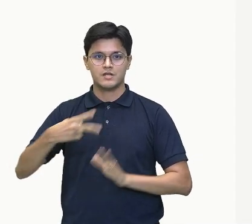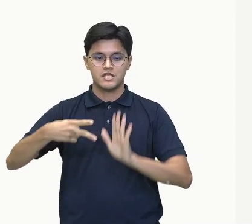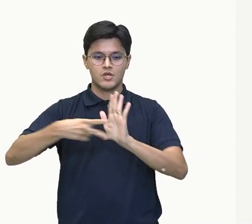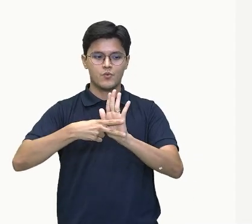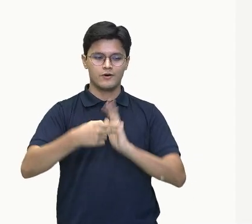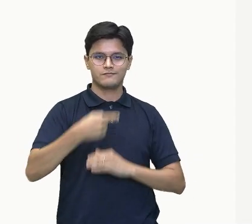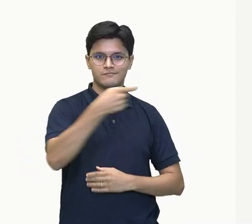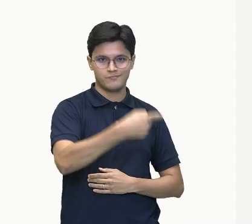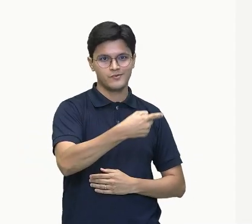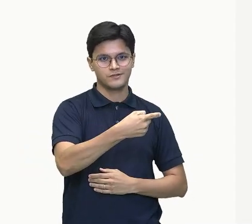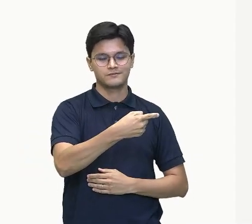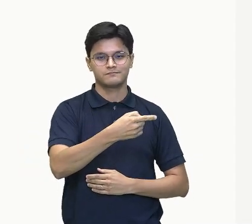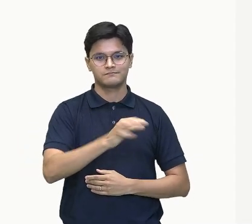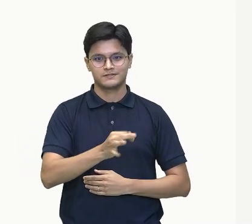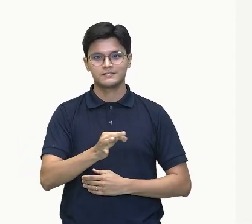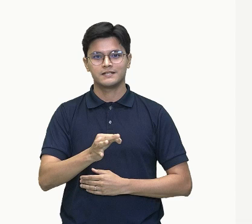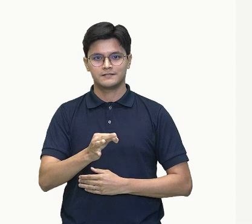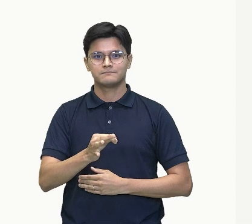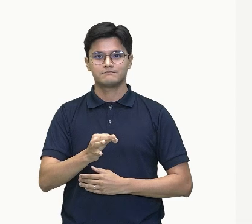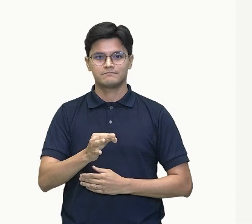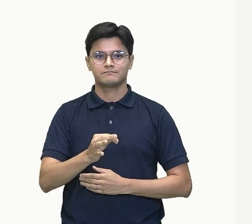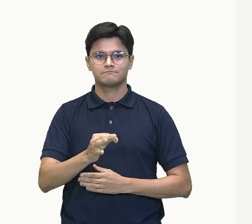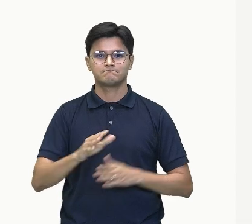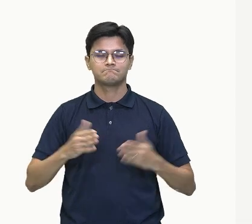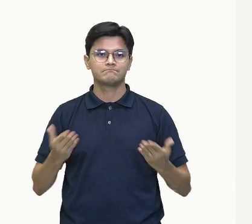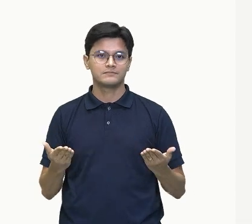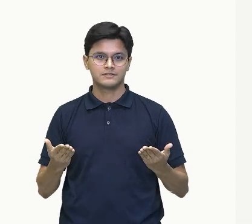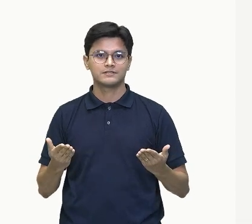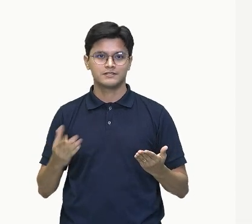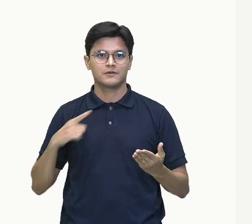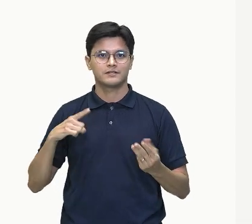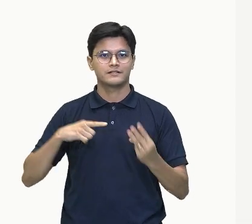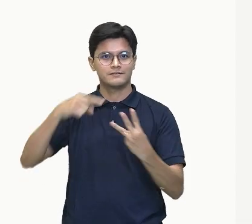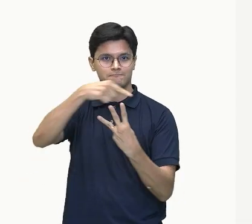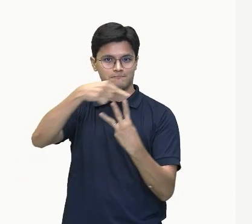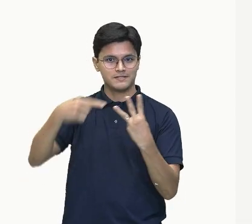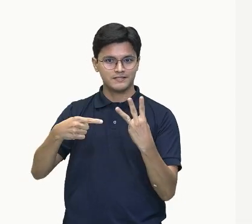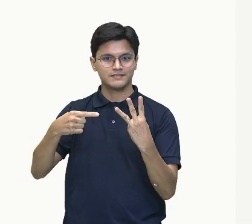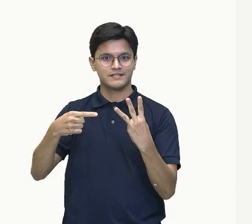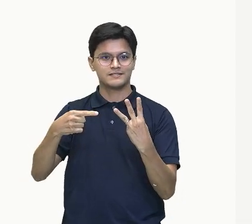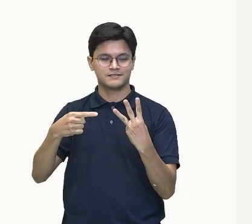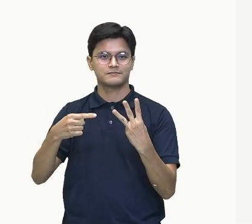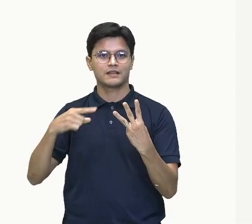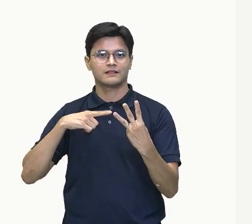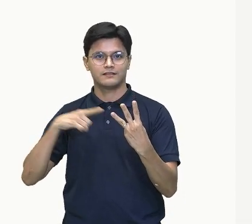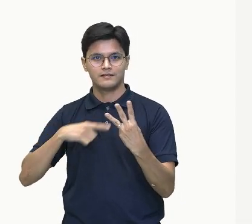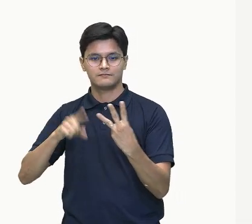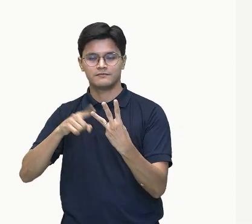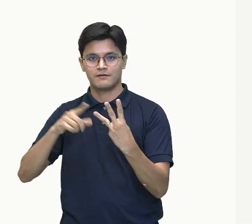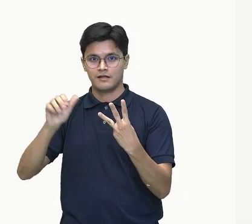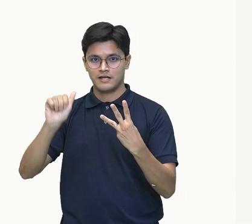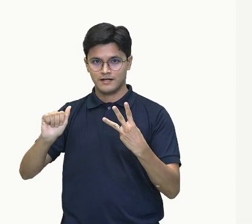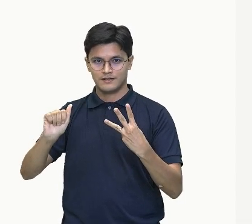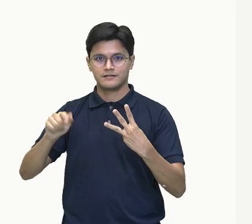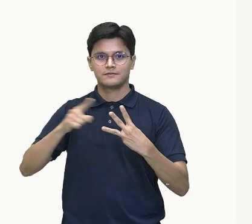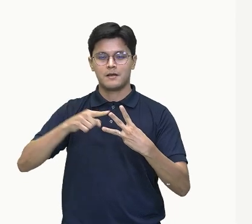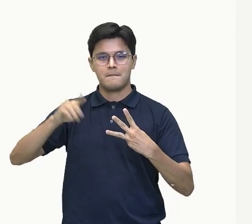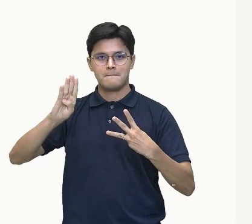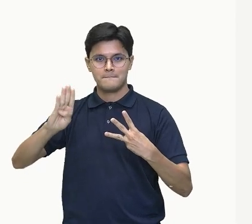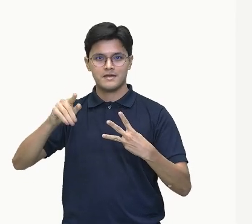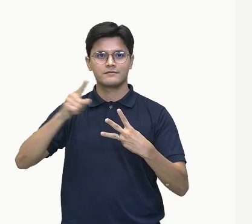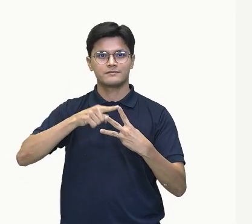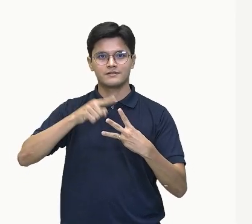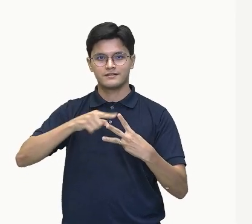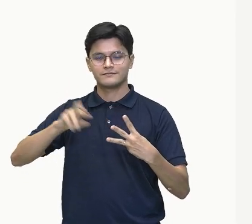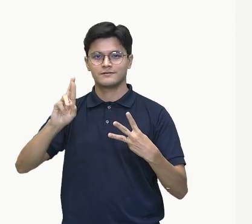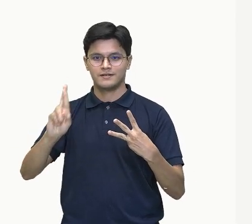tem que estar focado, né, nessas três posições, tá bom? A posição do A, a posição do B e a